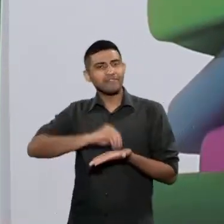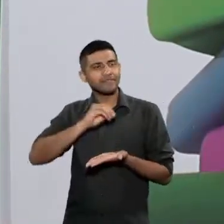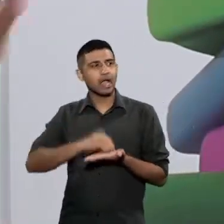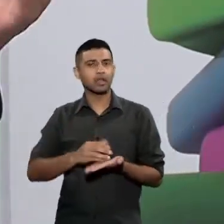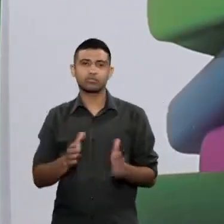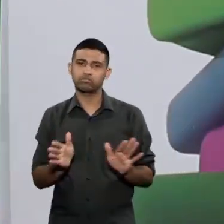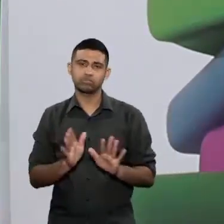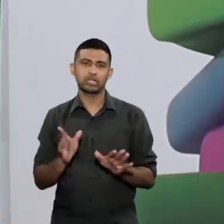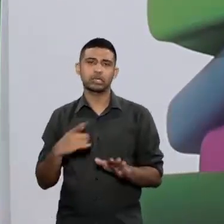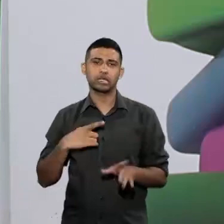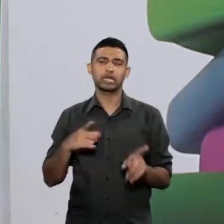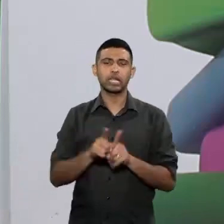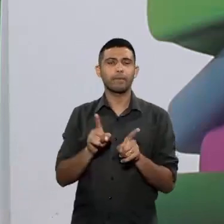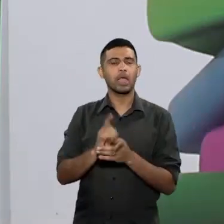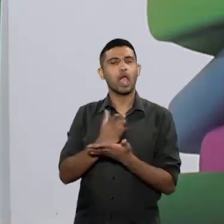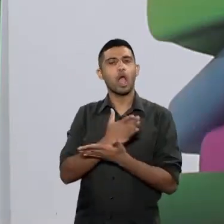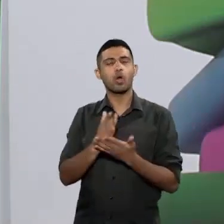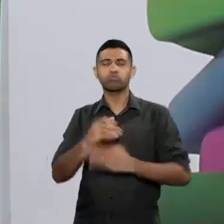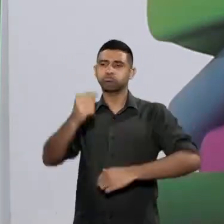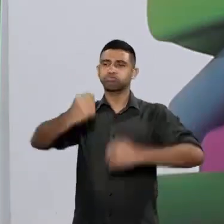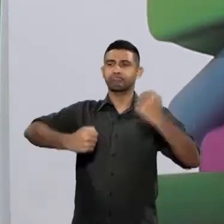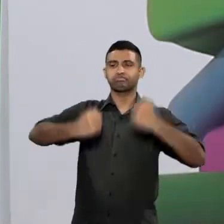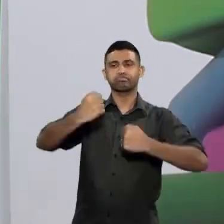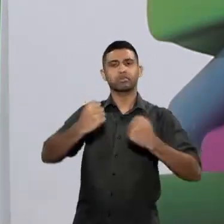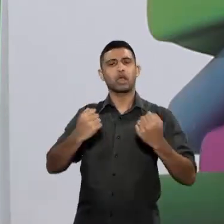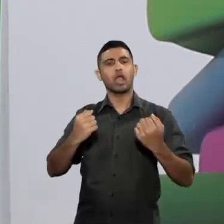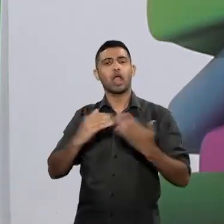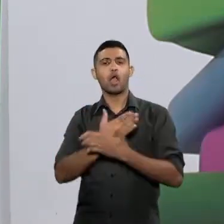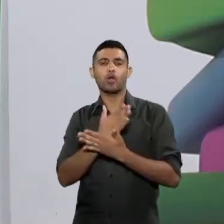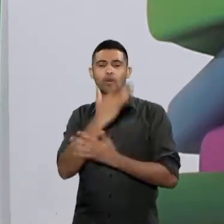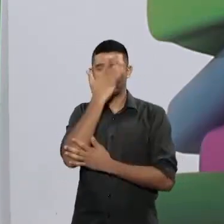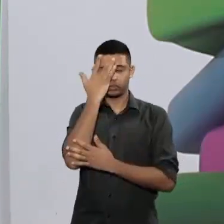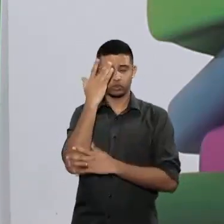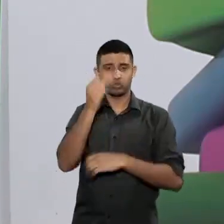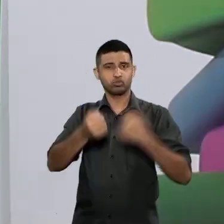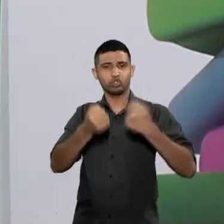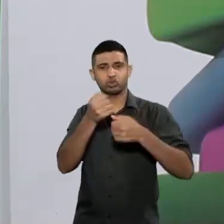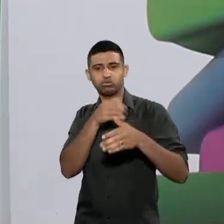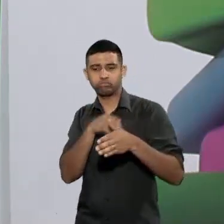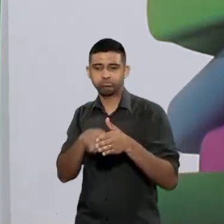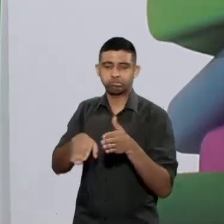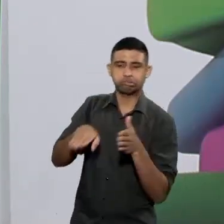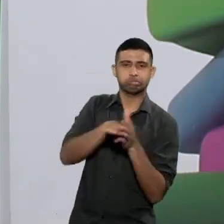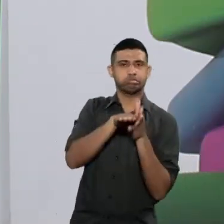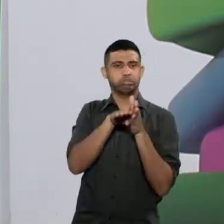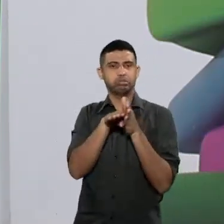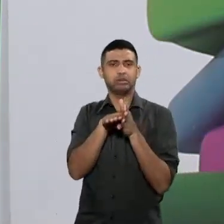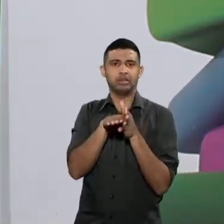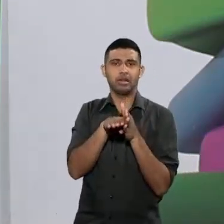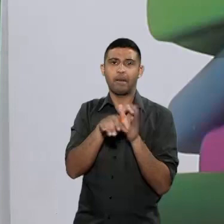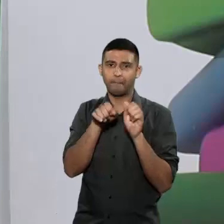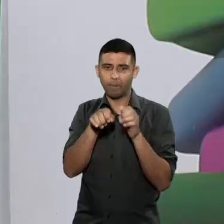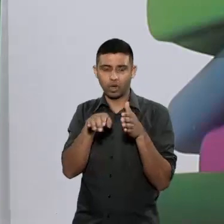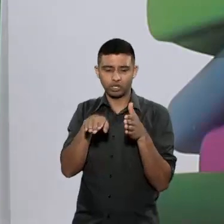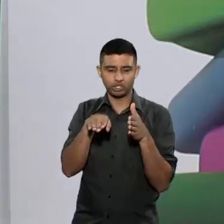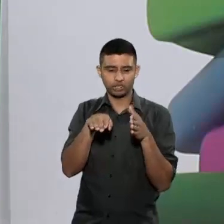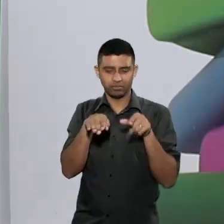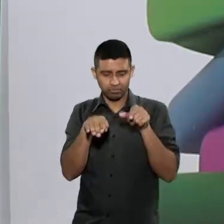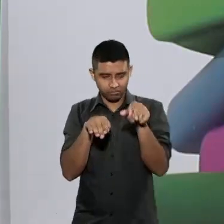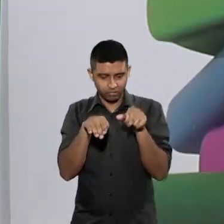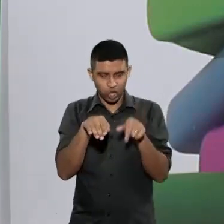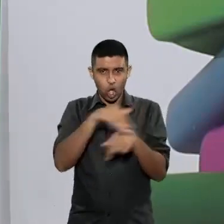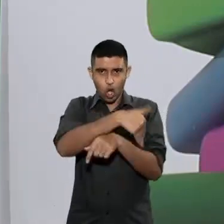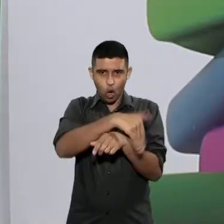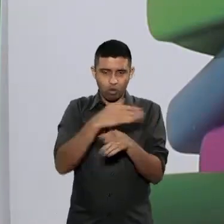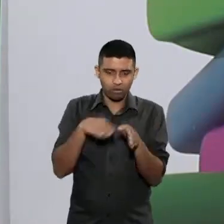Afetam pessoas justamente nessa questão da direção. Tem pessoas que estão dirigindo, vão estacionam muito próximo ou muito afastado do